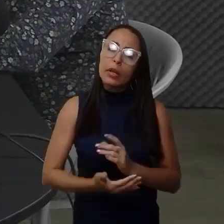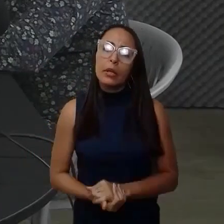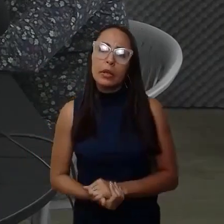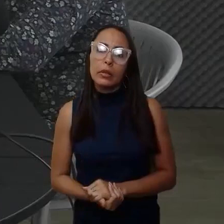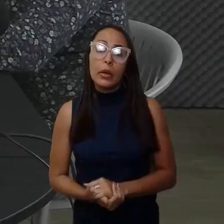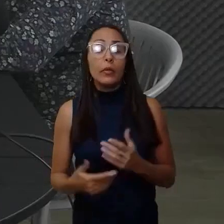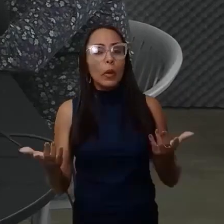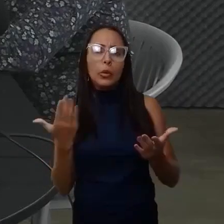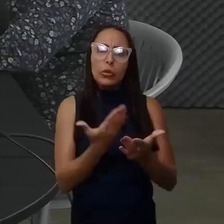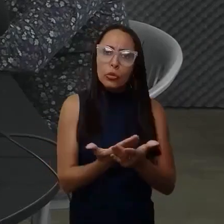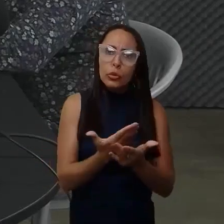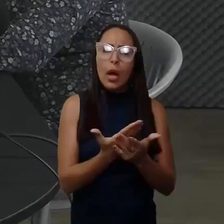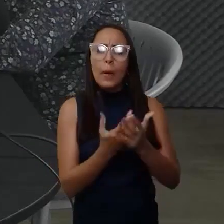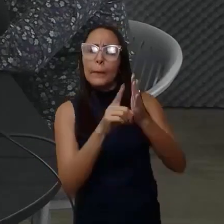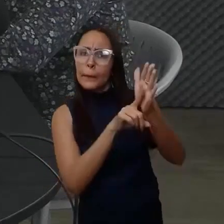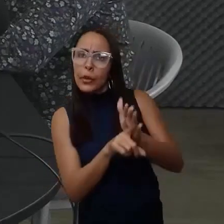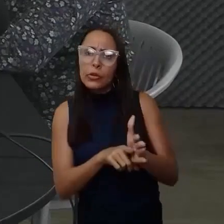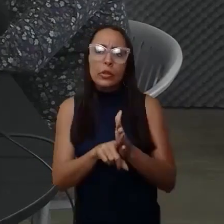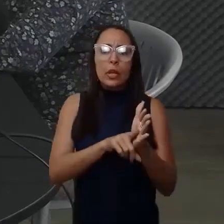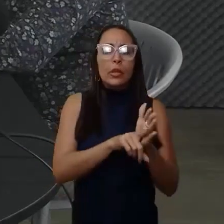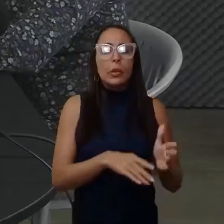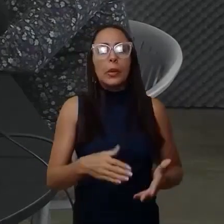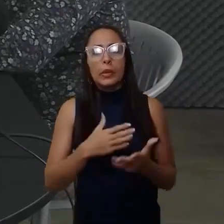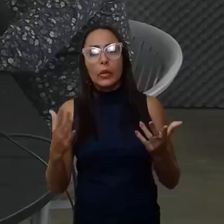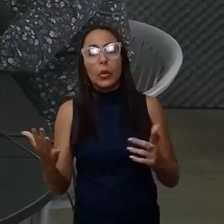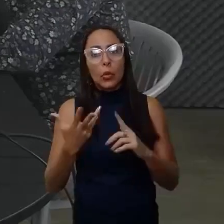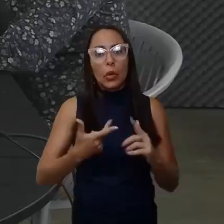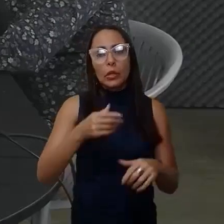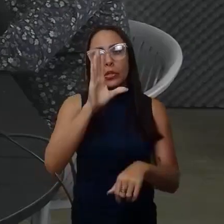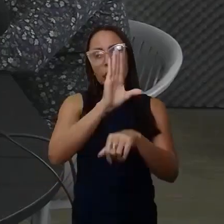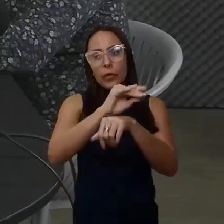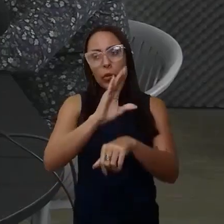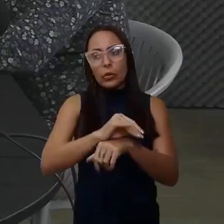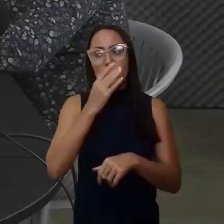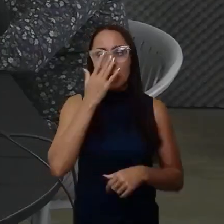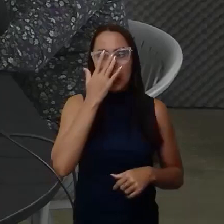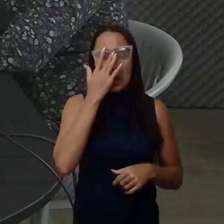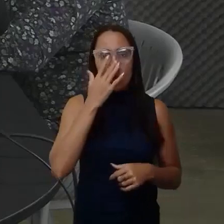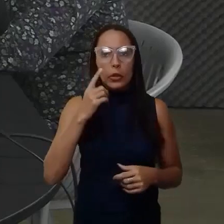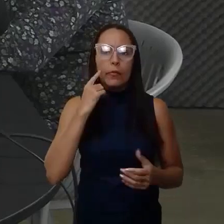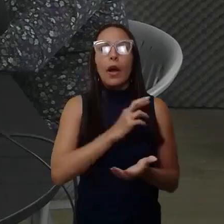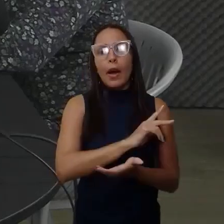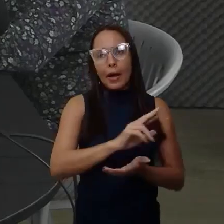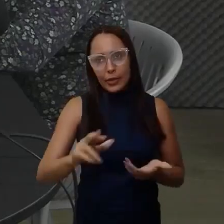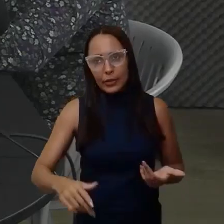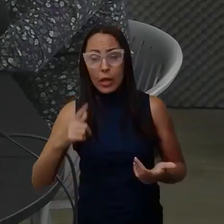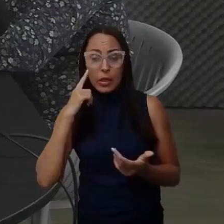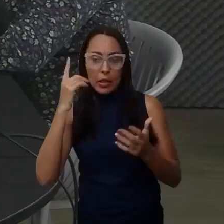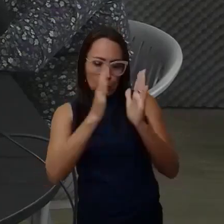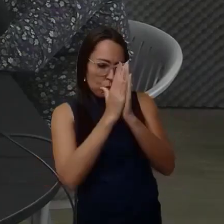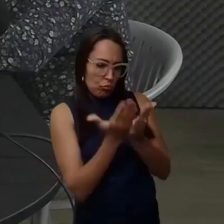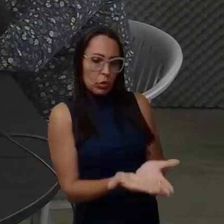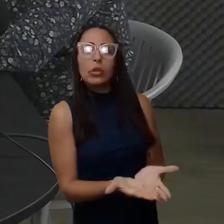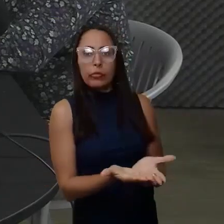vamos estudar sobre isso, porque isso era para estar nos nossos São livros. quantas fotos que você teve acesso? Há várias fotos. Tem um livro de